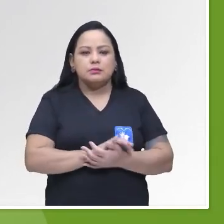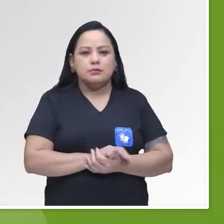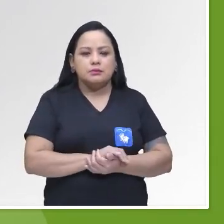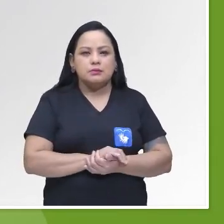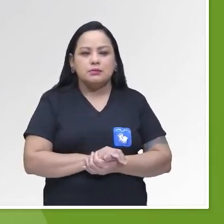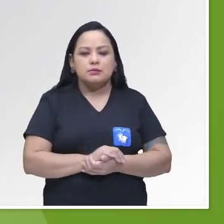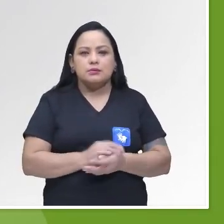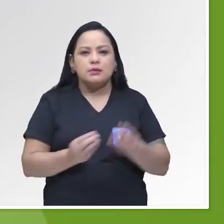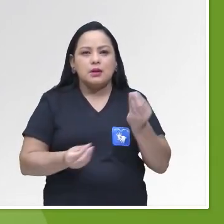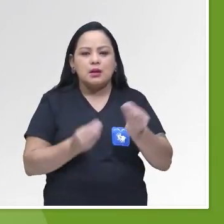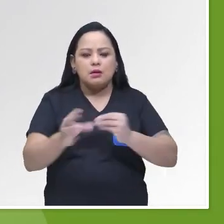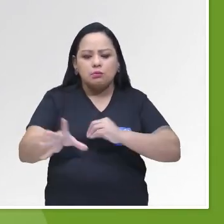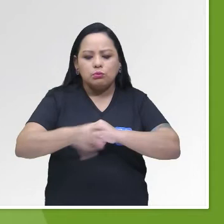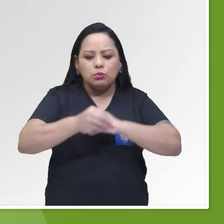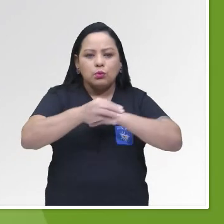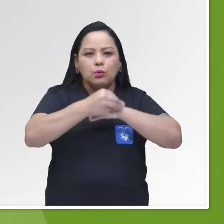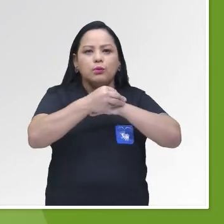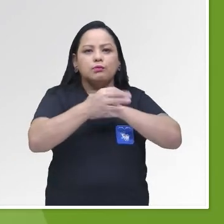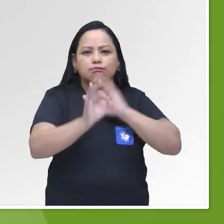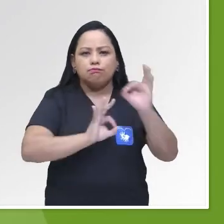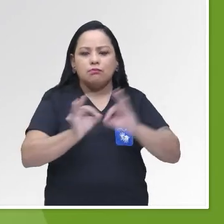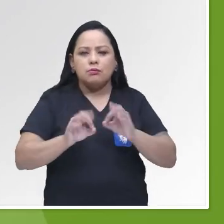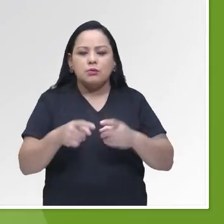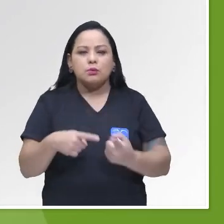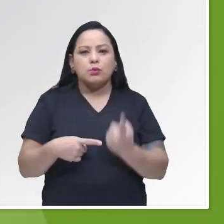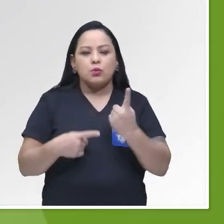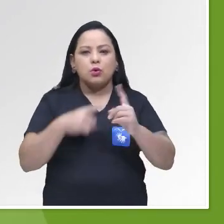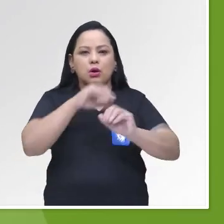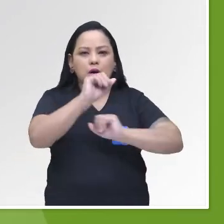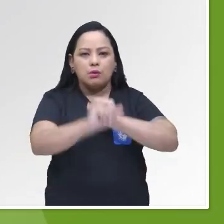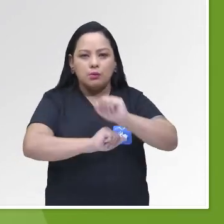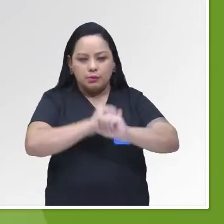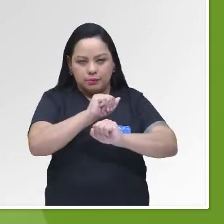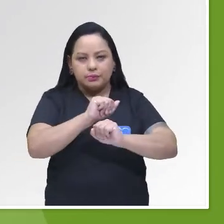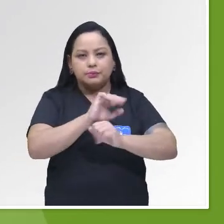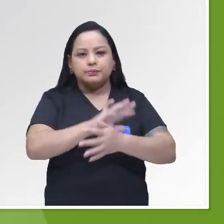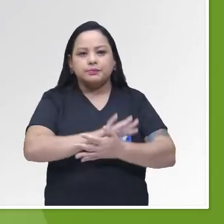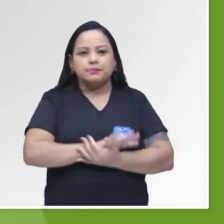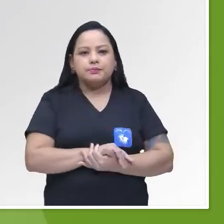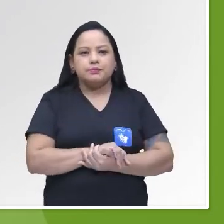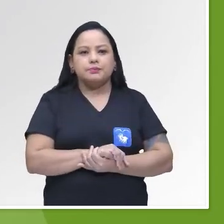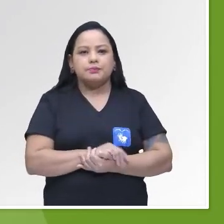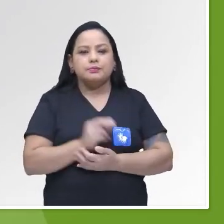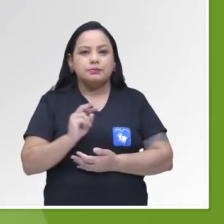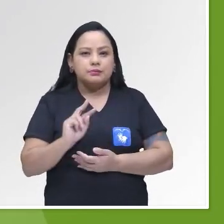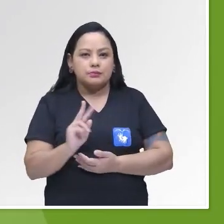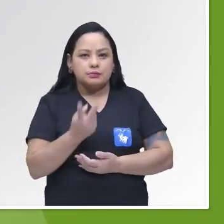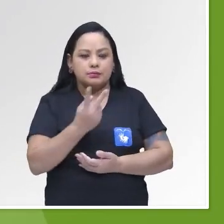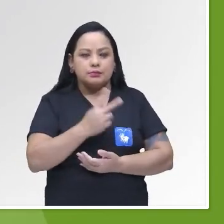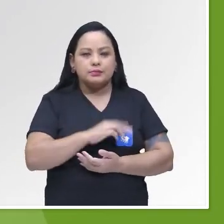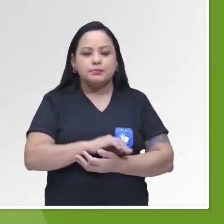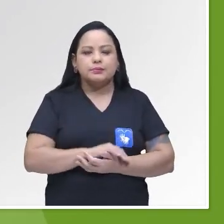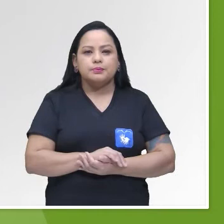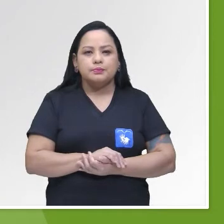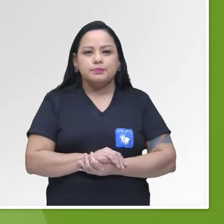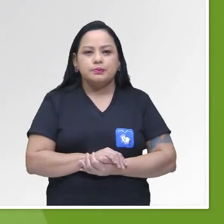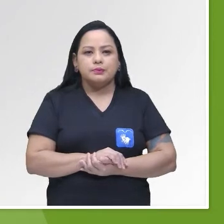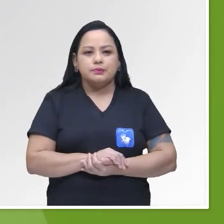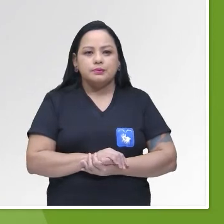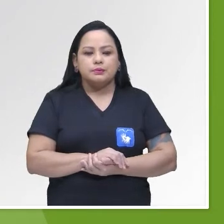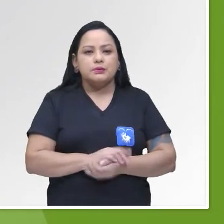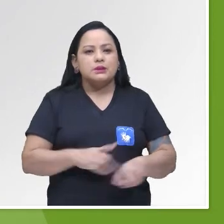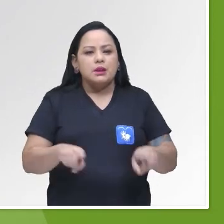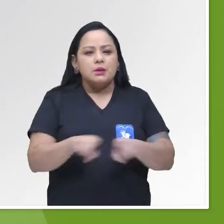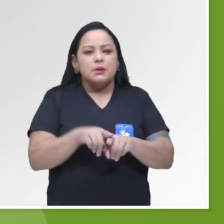ela é formada por um átomo de hidrogênio e por